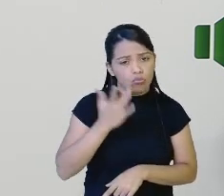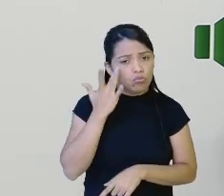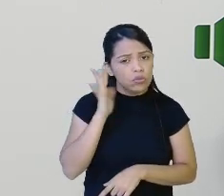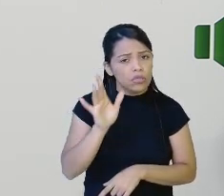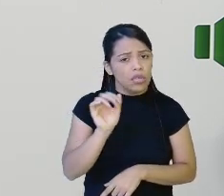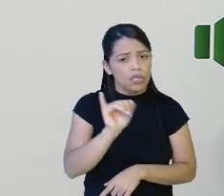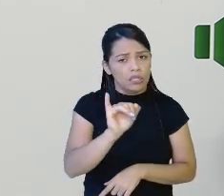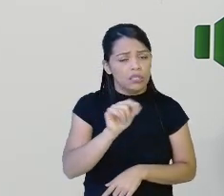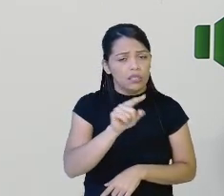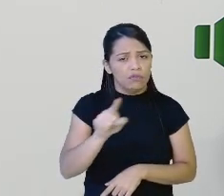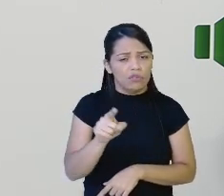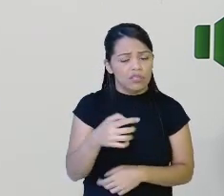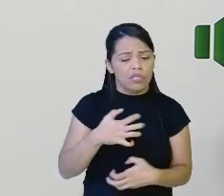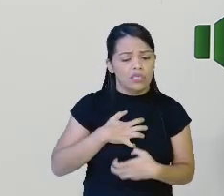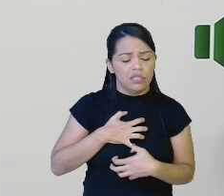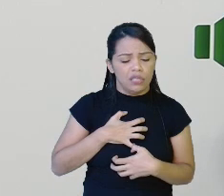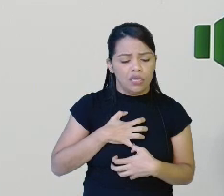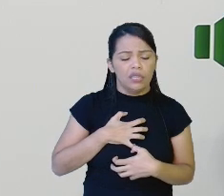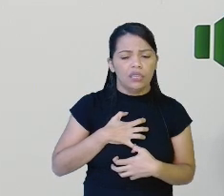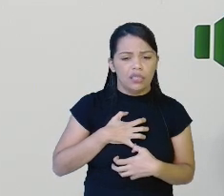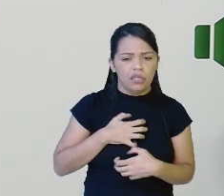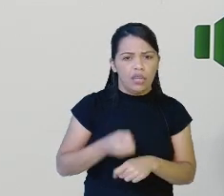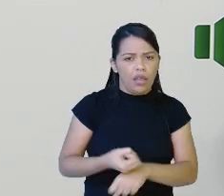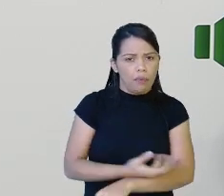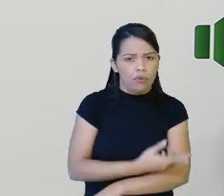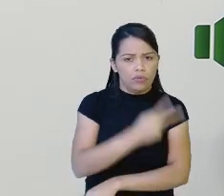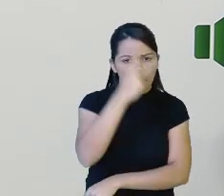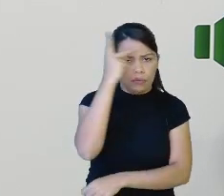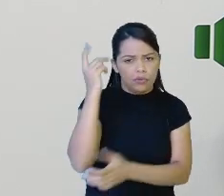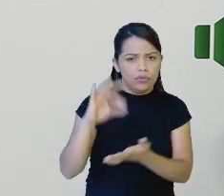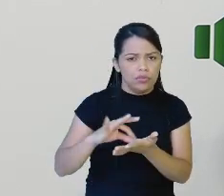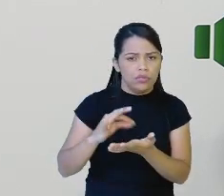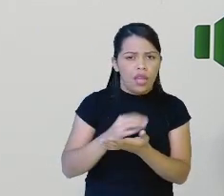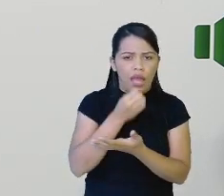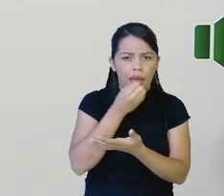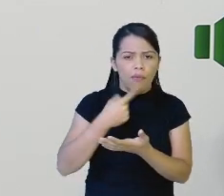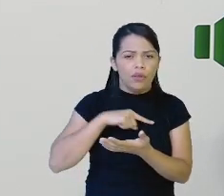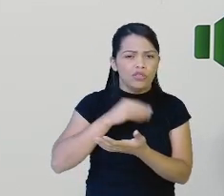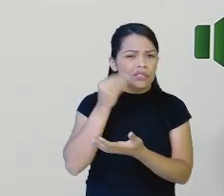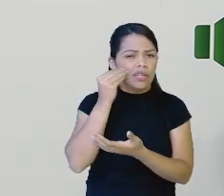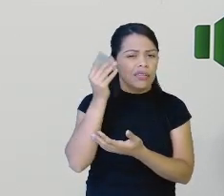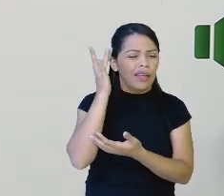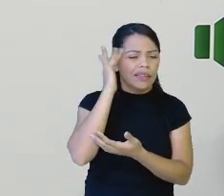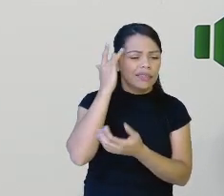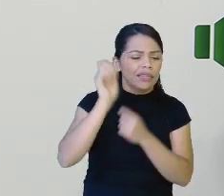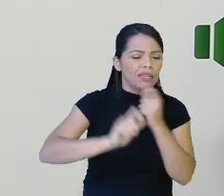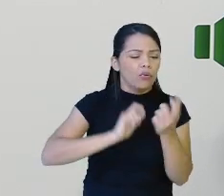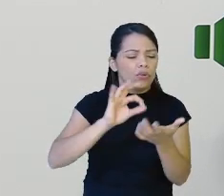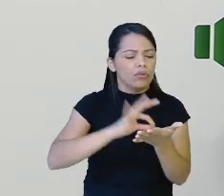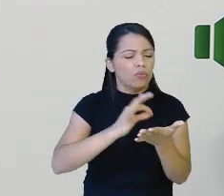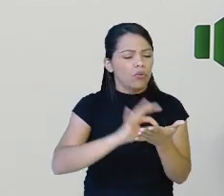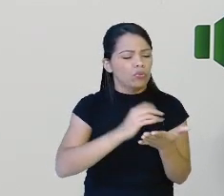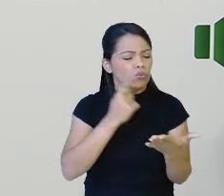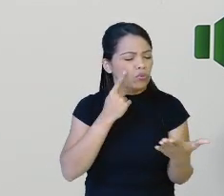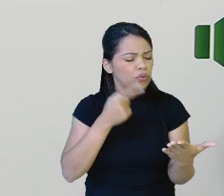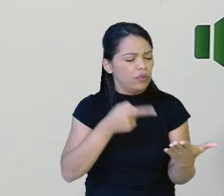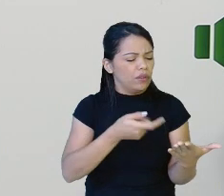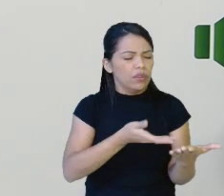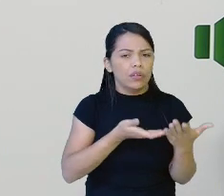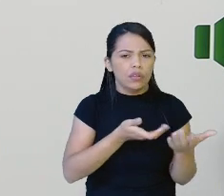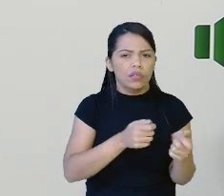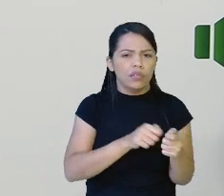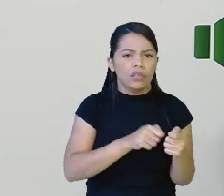sente a emoção da pessoa ali que está escrevendo. É muito bom a gente tentar entender o que o autor estava querendo passar quando ele